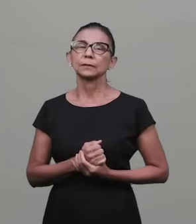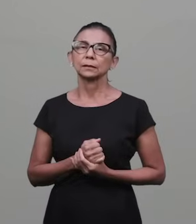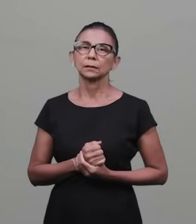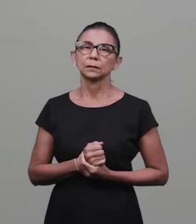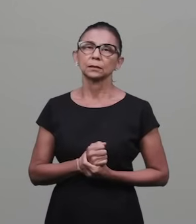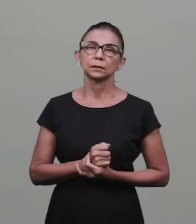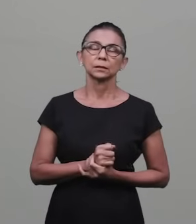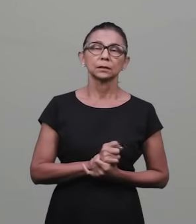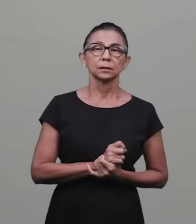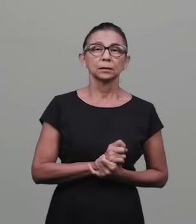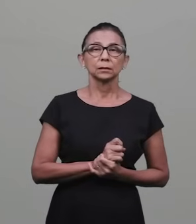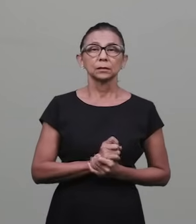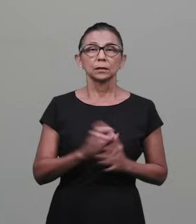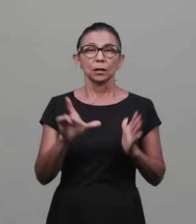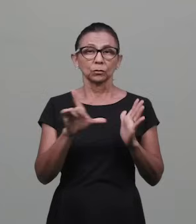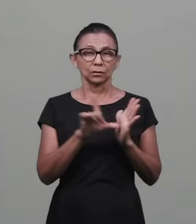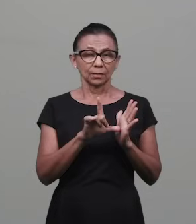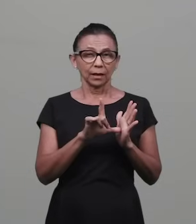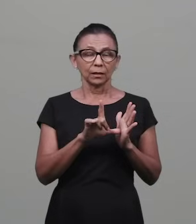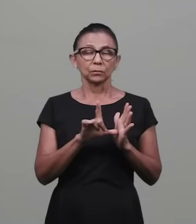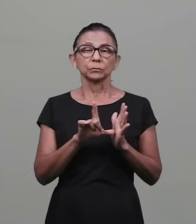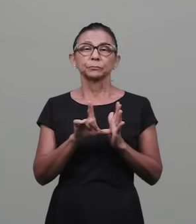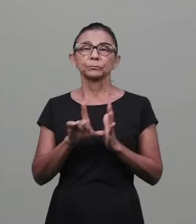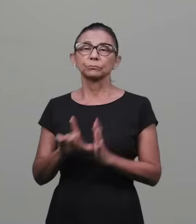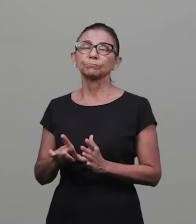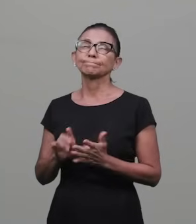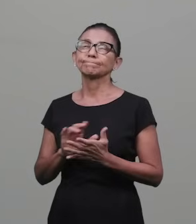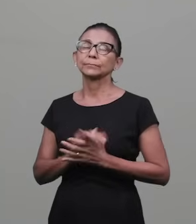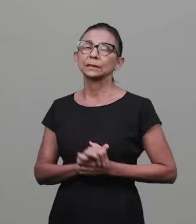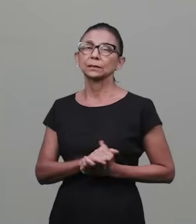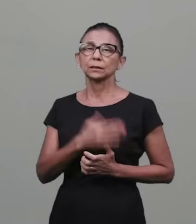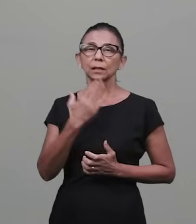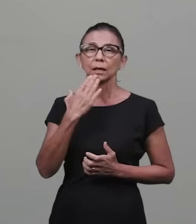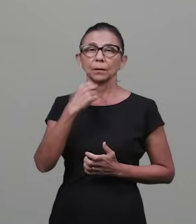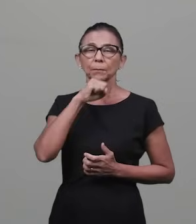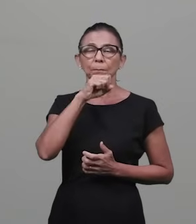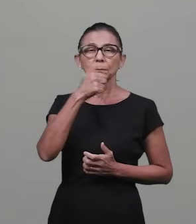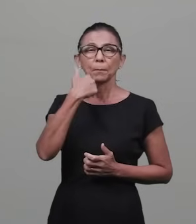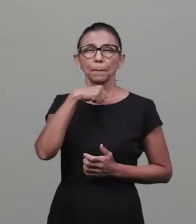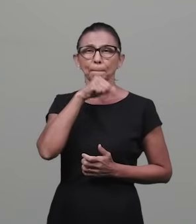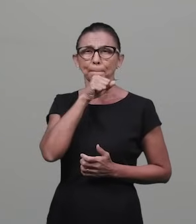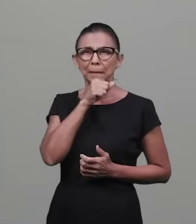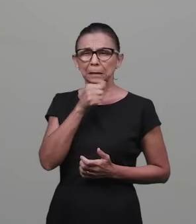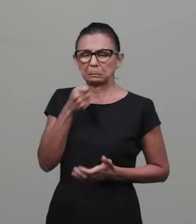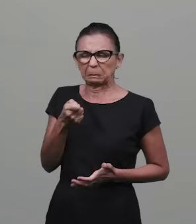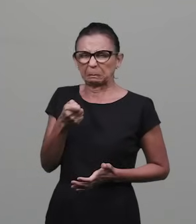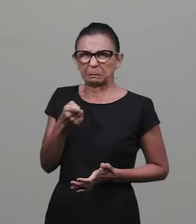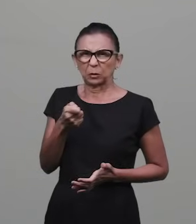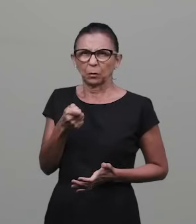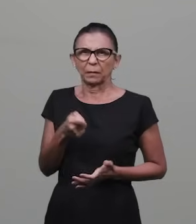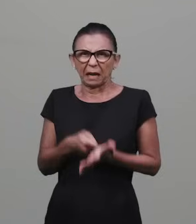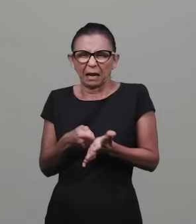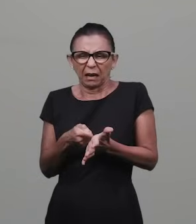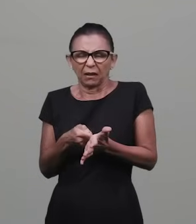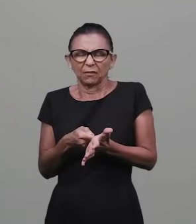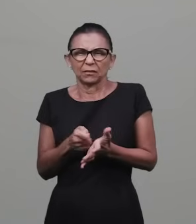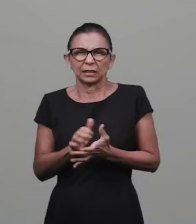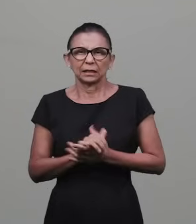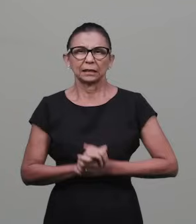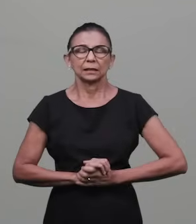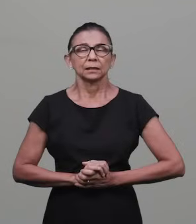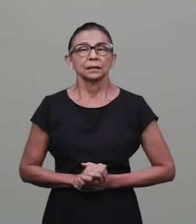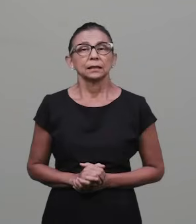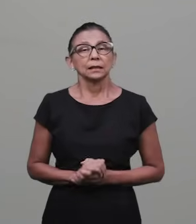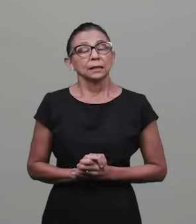que os pais foram muito rígidos com ele na sua criação, então ele era um pouco tímido. Imagina se não fosse tímido, né? Porque esse